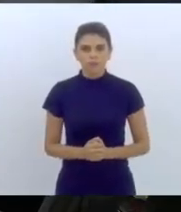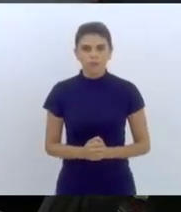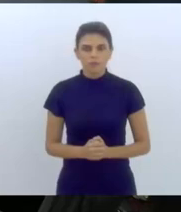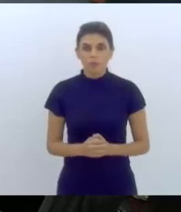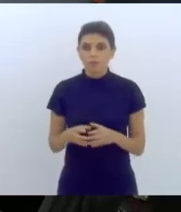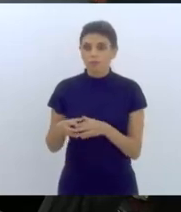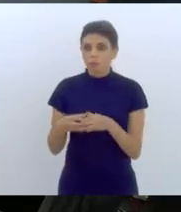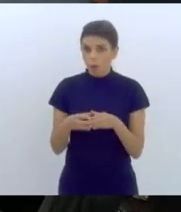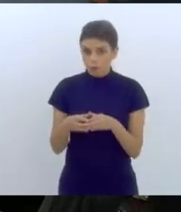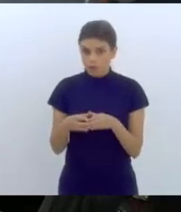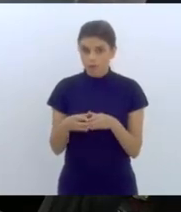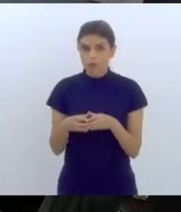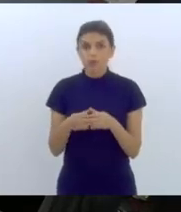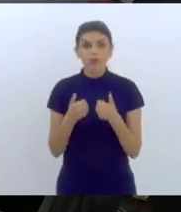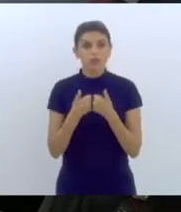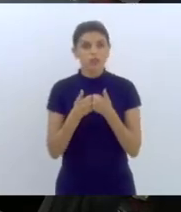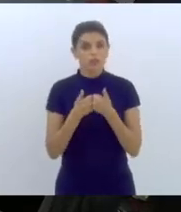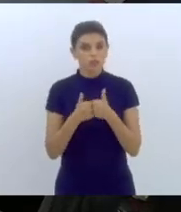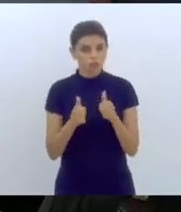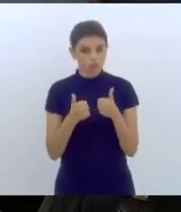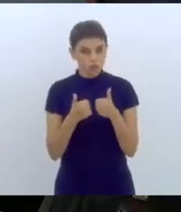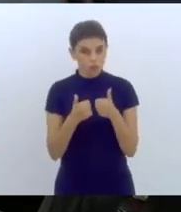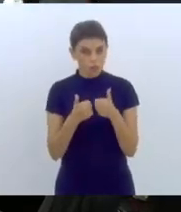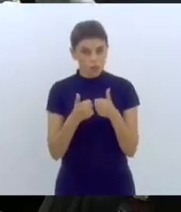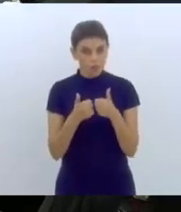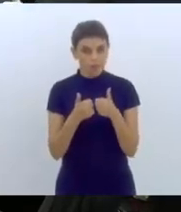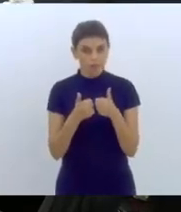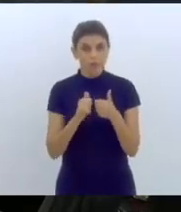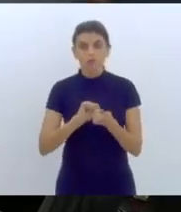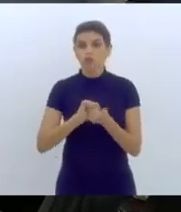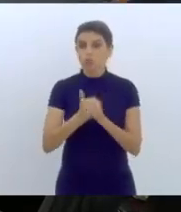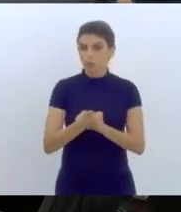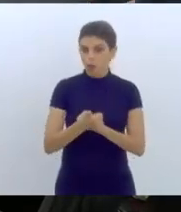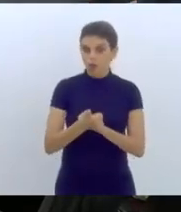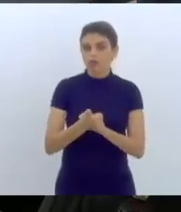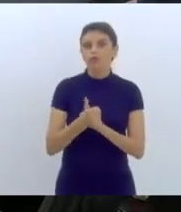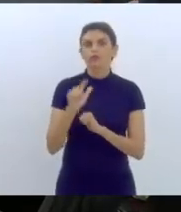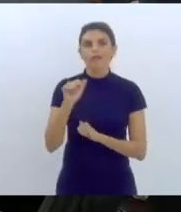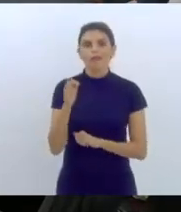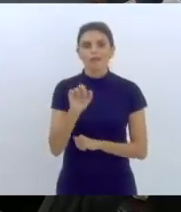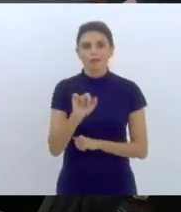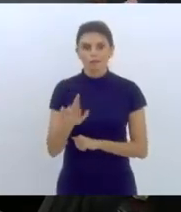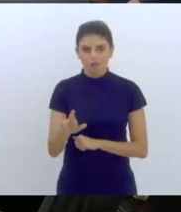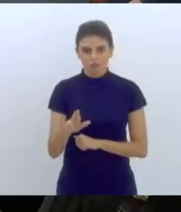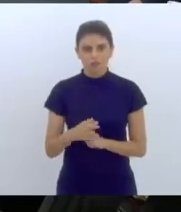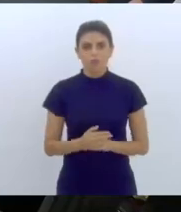Pela Comissão de Esportes e Lazer, deputado Carlinhos BNH.